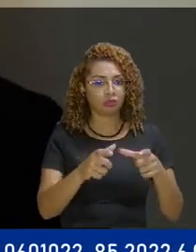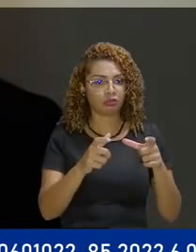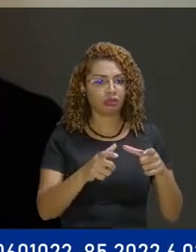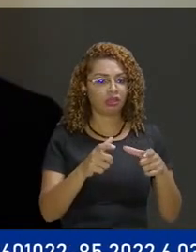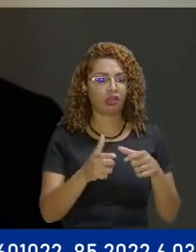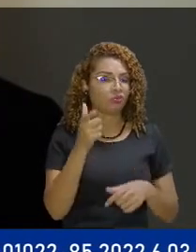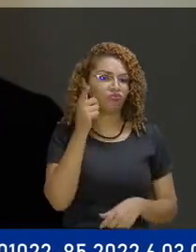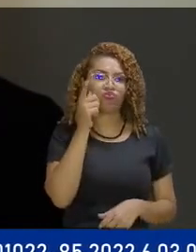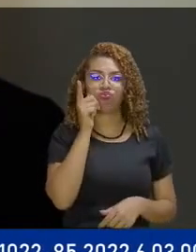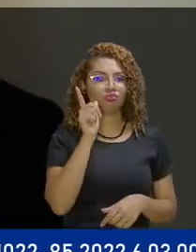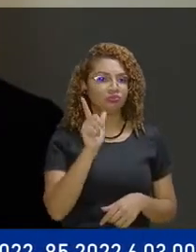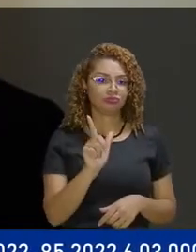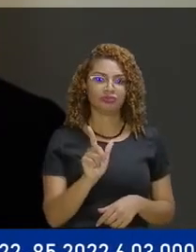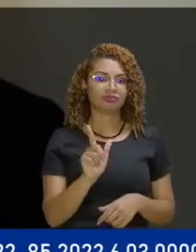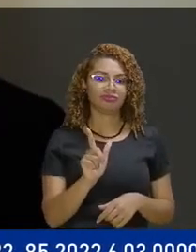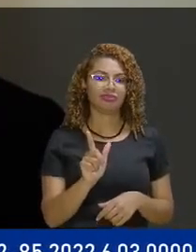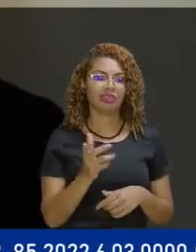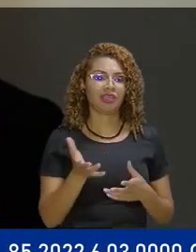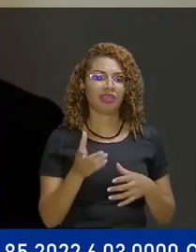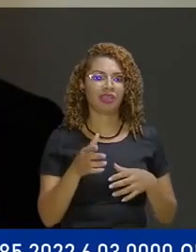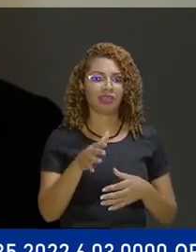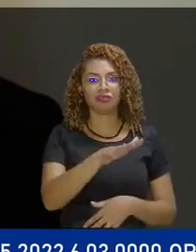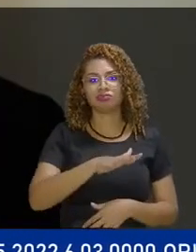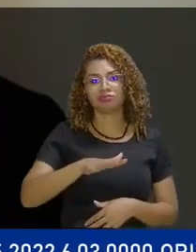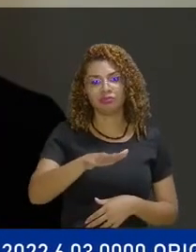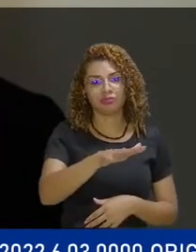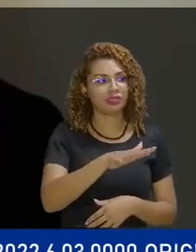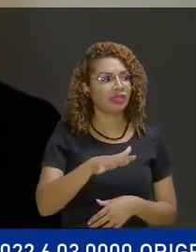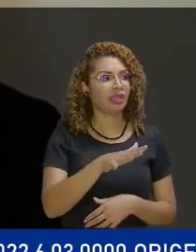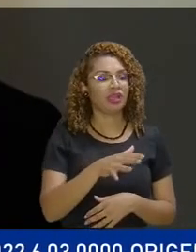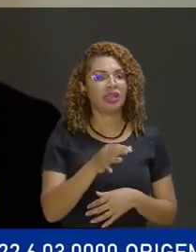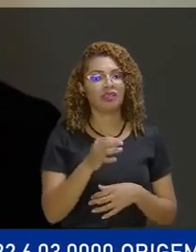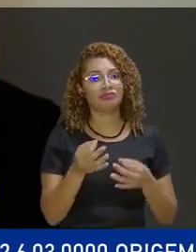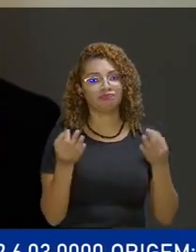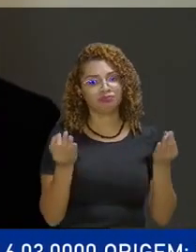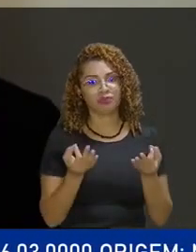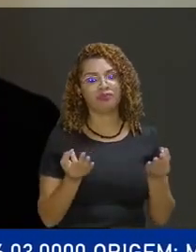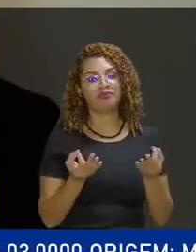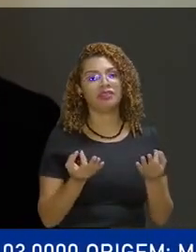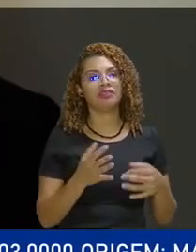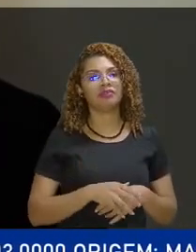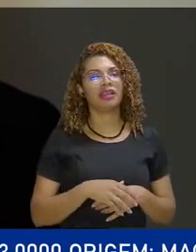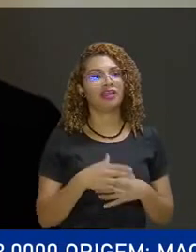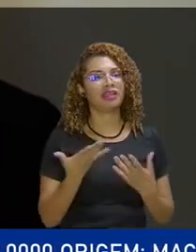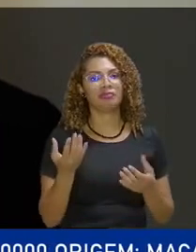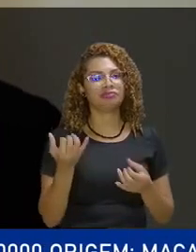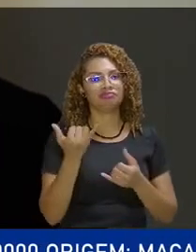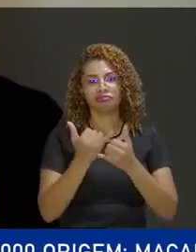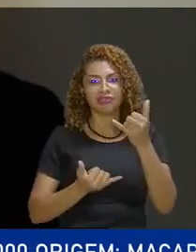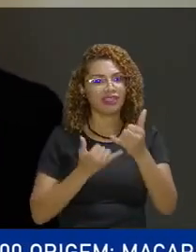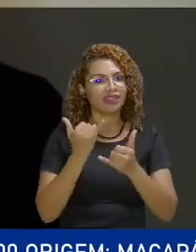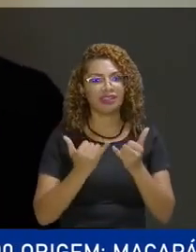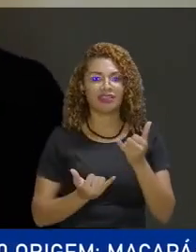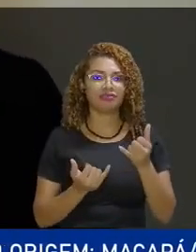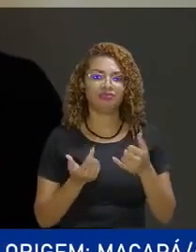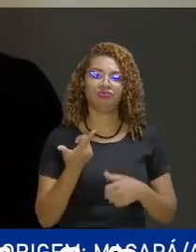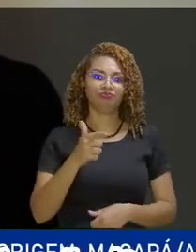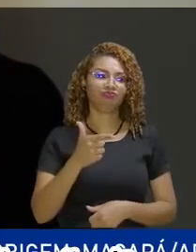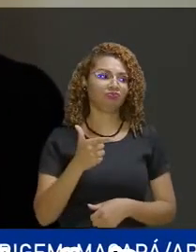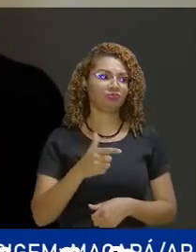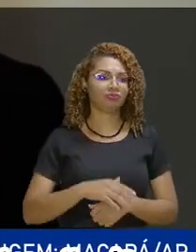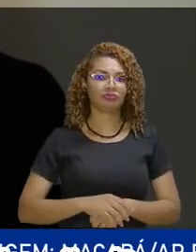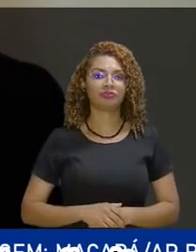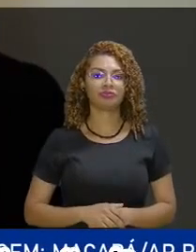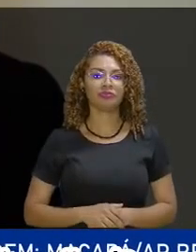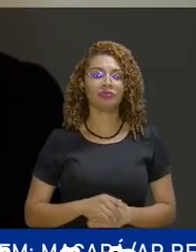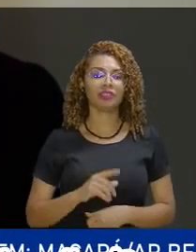conseguiu um espaço adequado e longe de barulho para poder transmitir. É isso mesmo, doutora Paula? Podemos retirar então de pauta